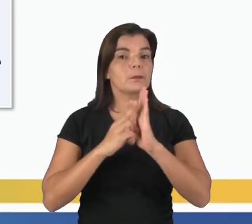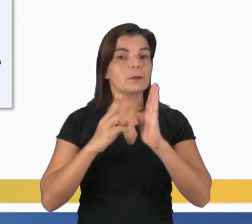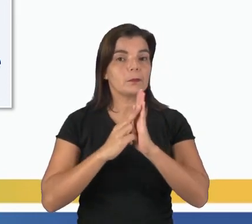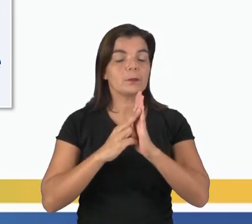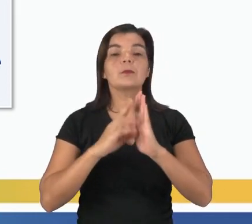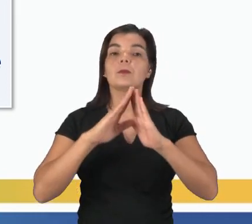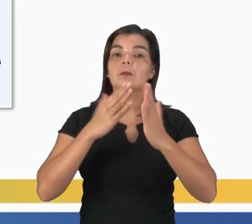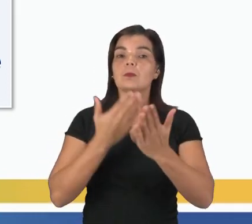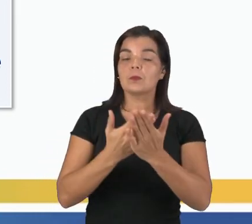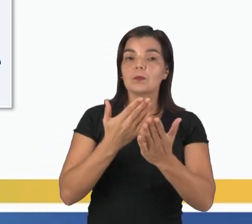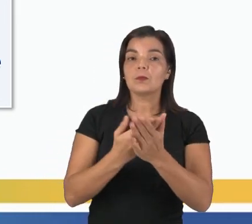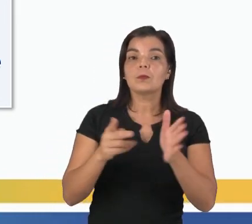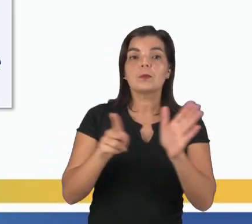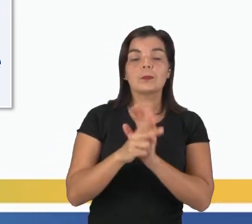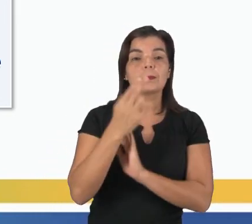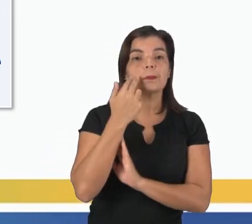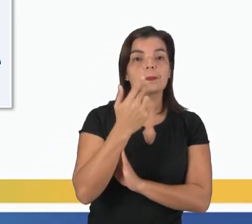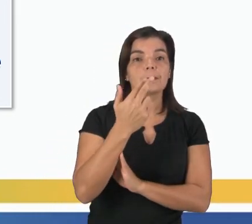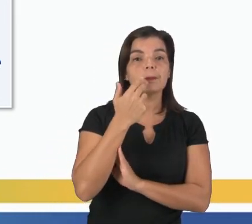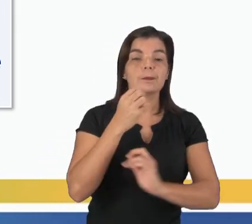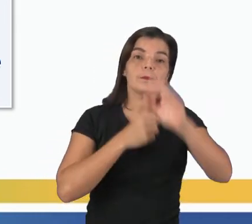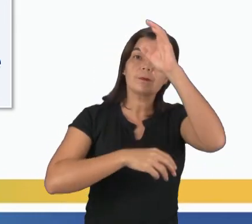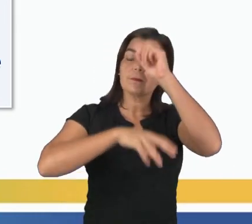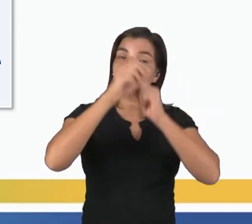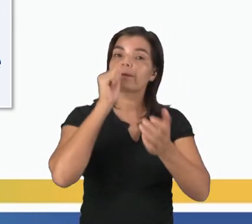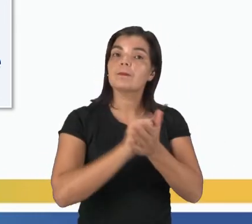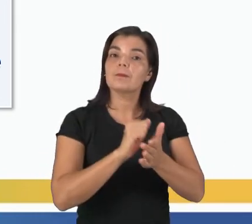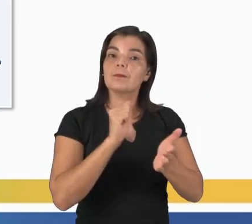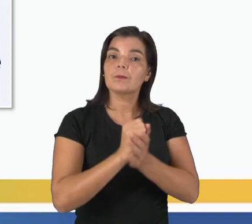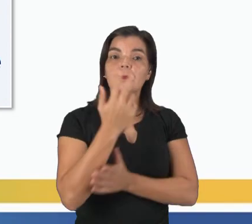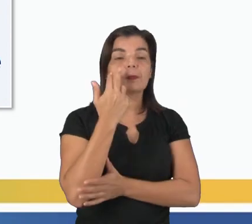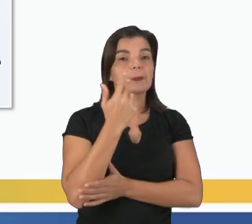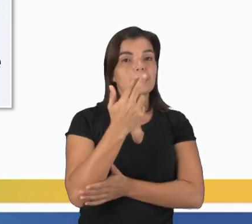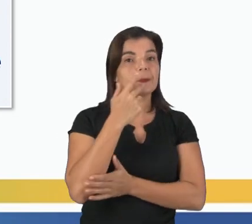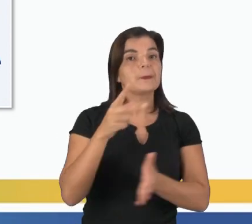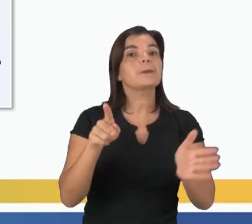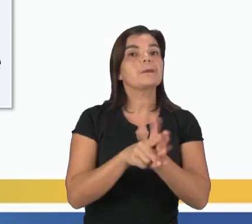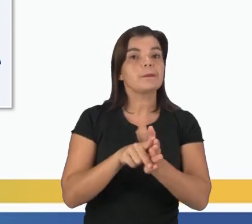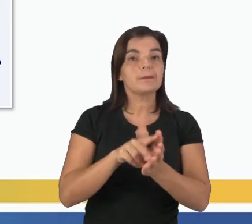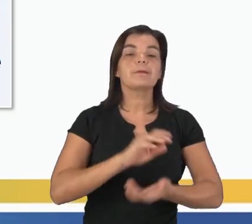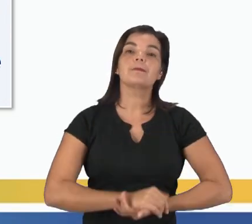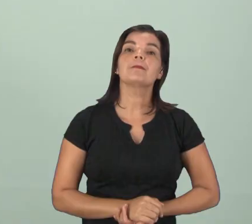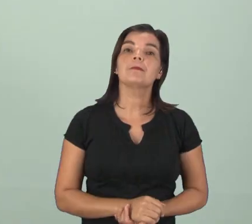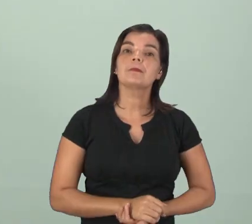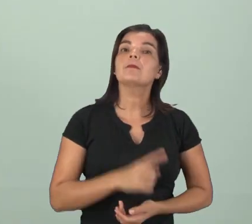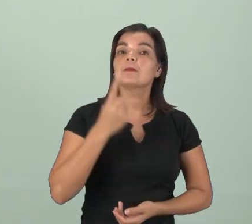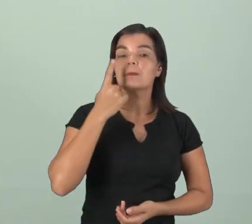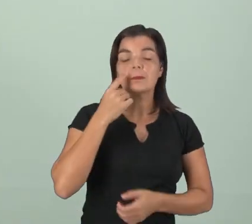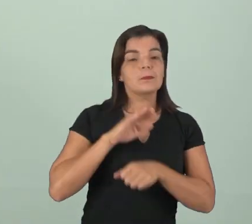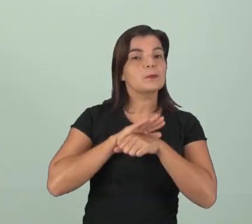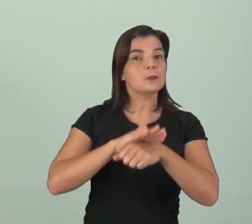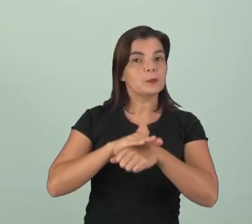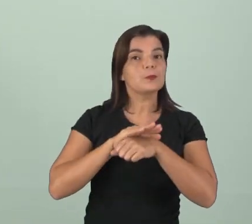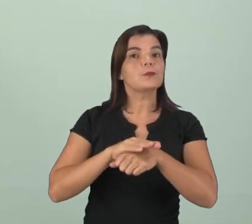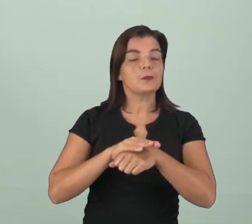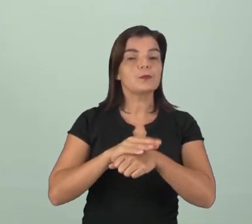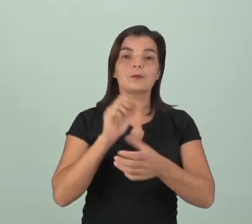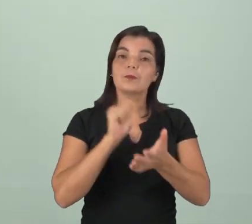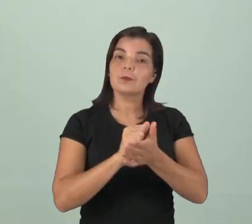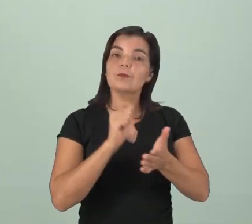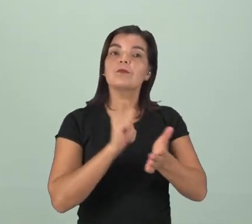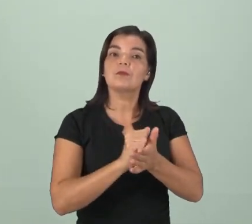para ele aprender a sua língua, aprender a escrever a sua língua, não é? Isso vai contribuir para